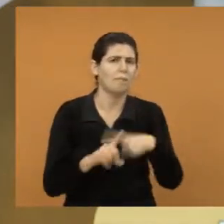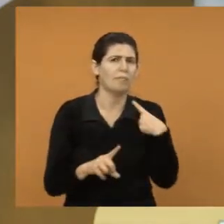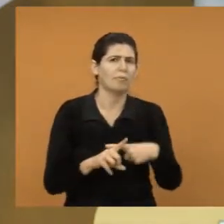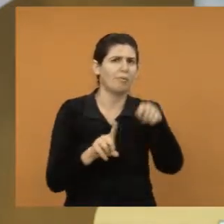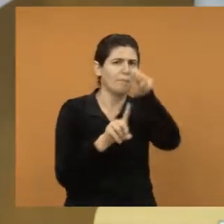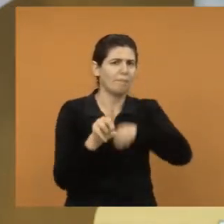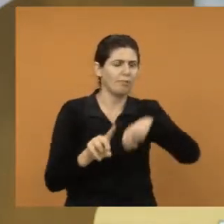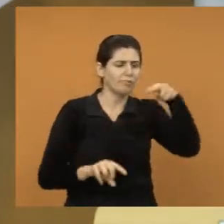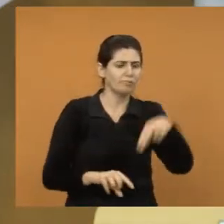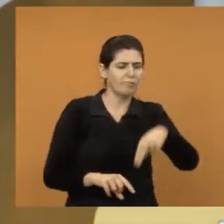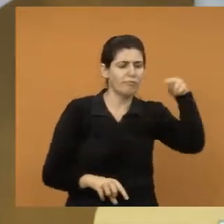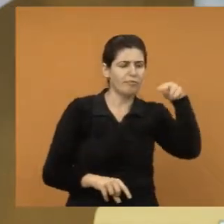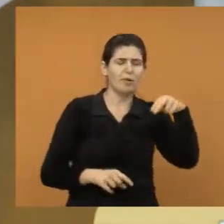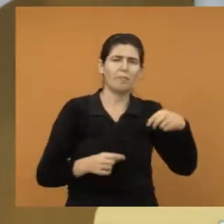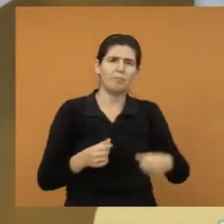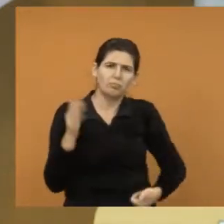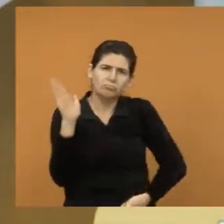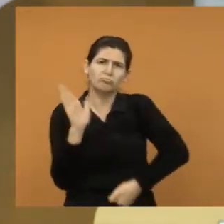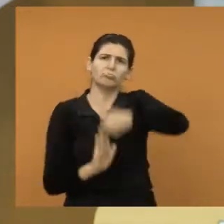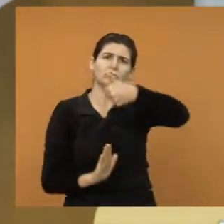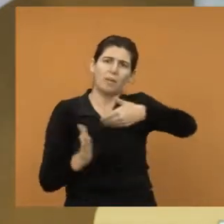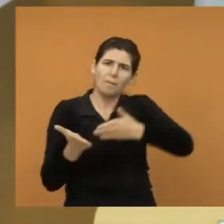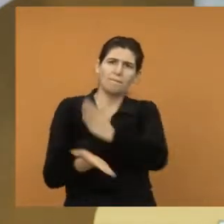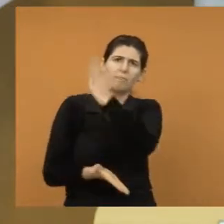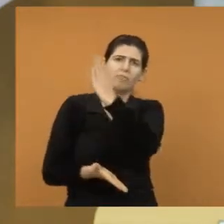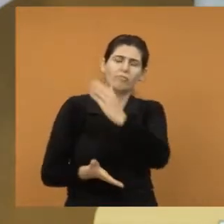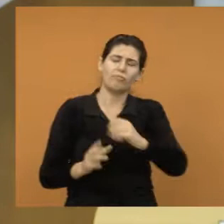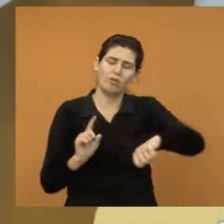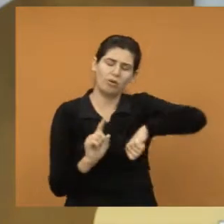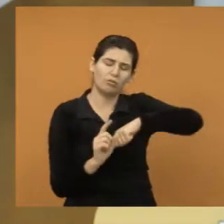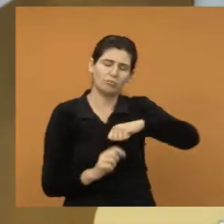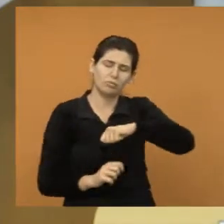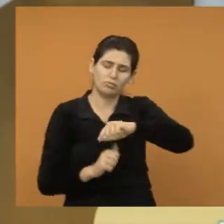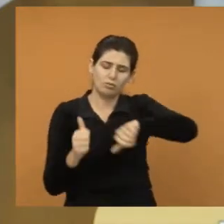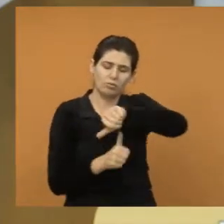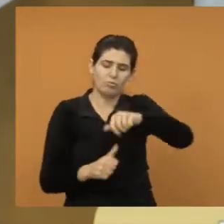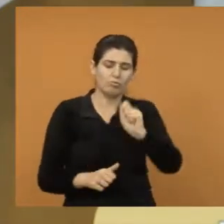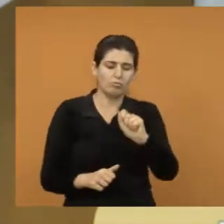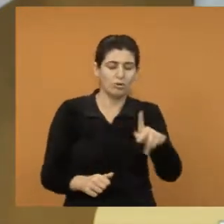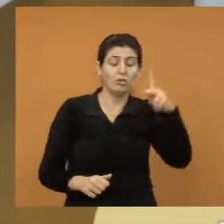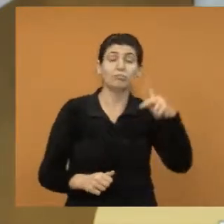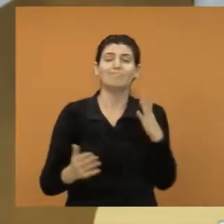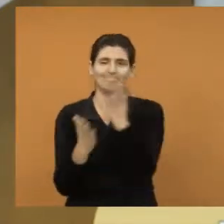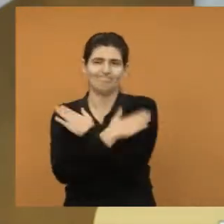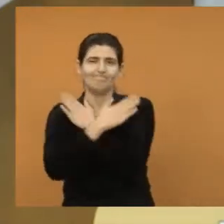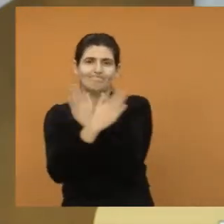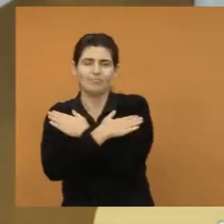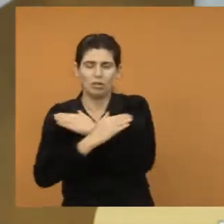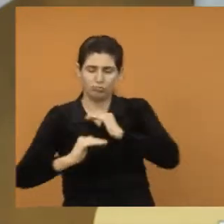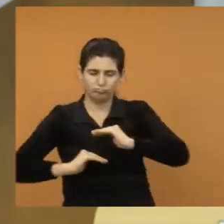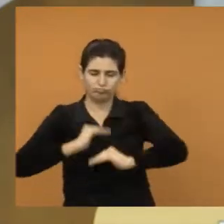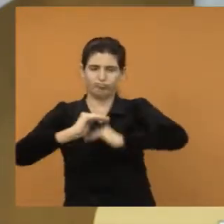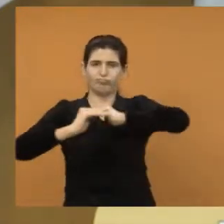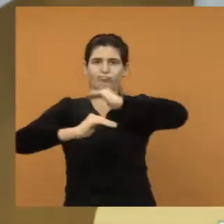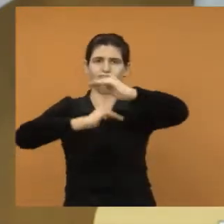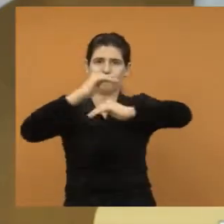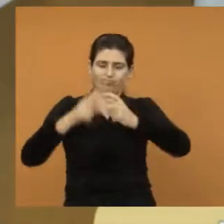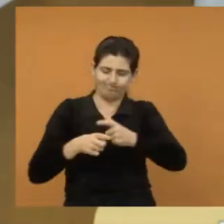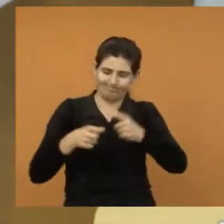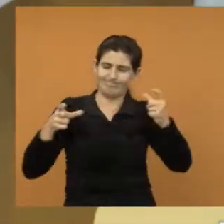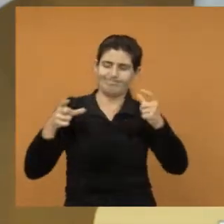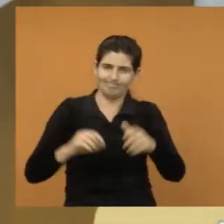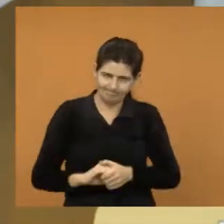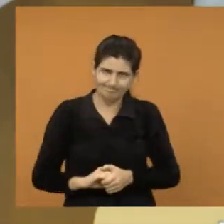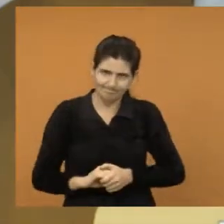foi aprovada essa reforma, o desemprego tem aumentado no nosso país. E além disso, vários